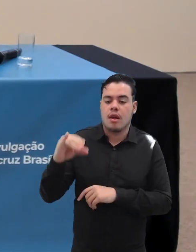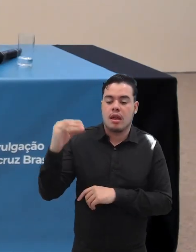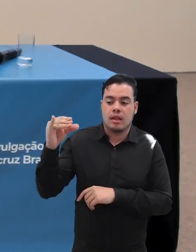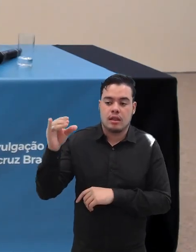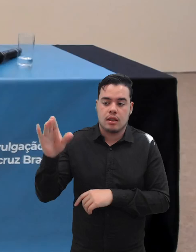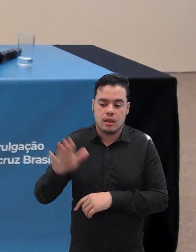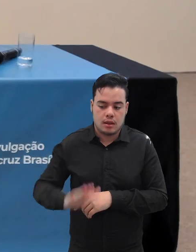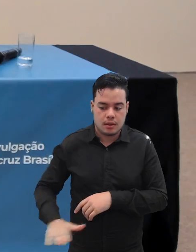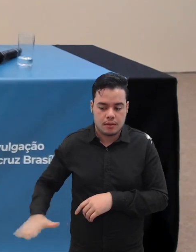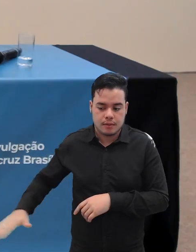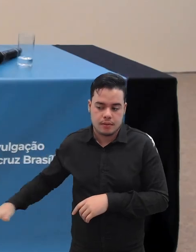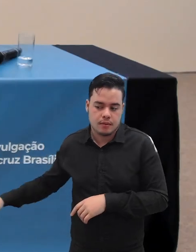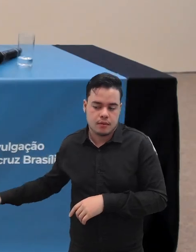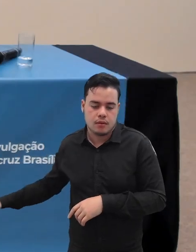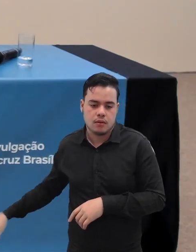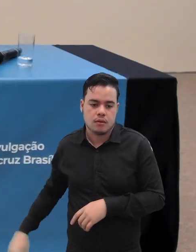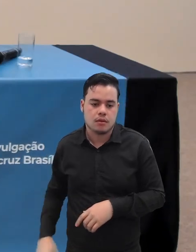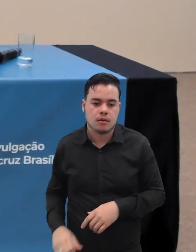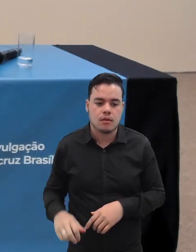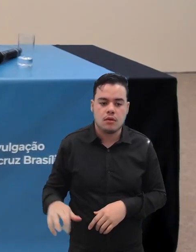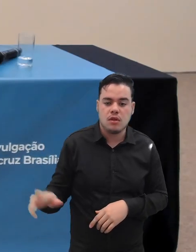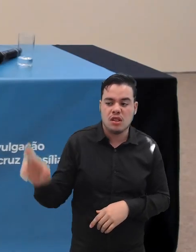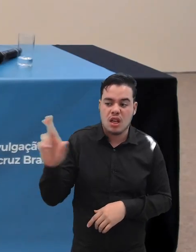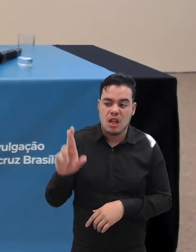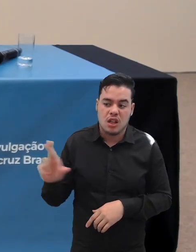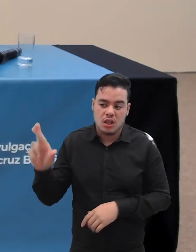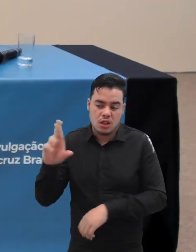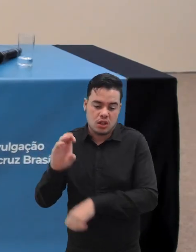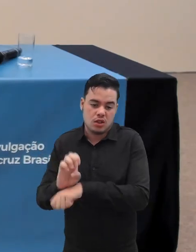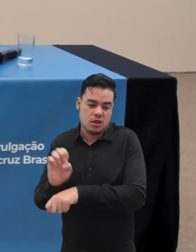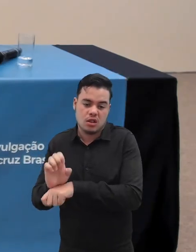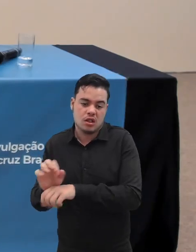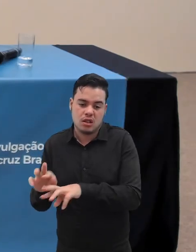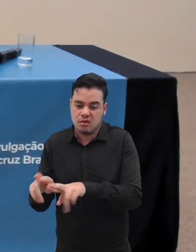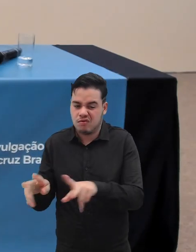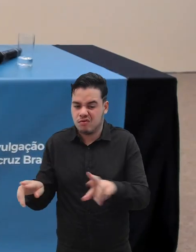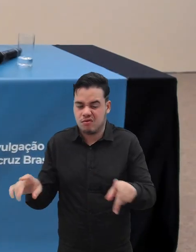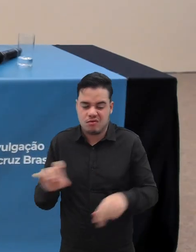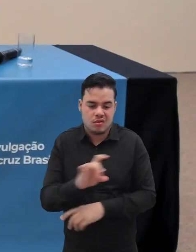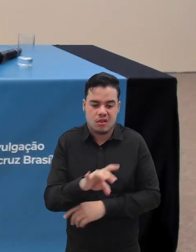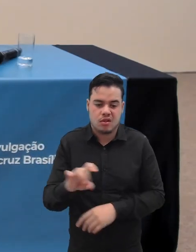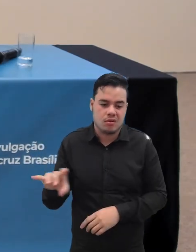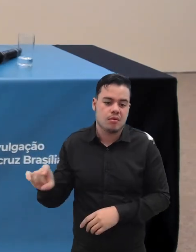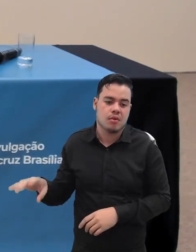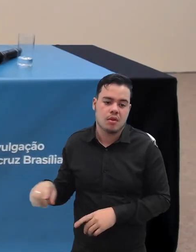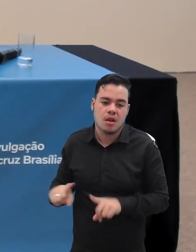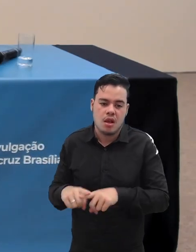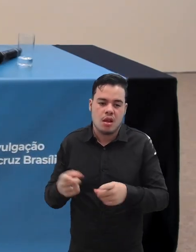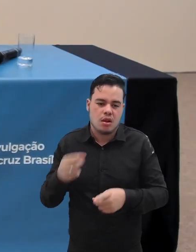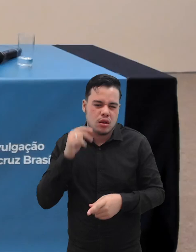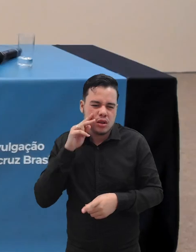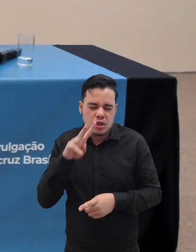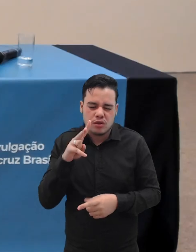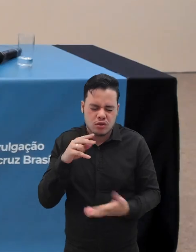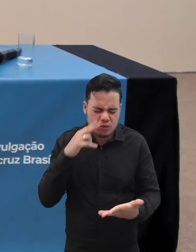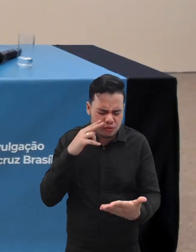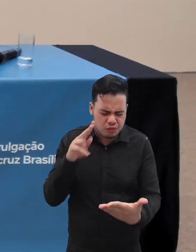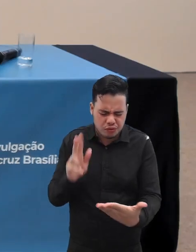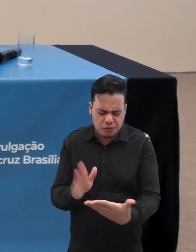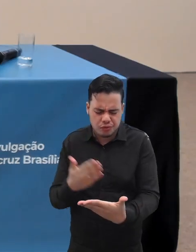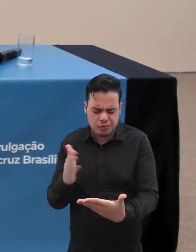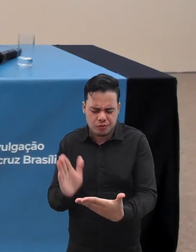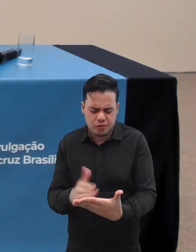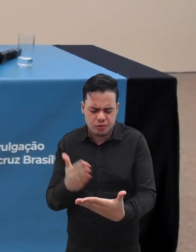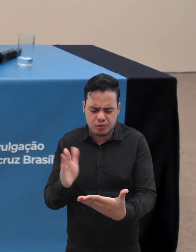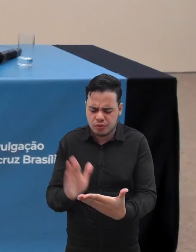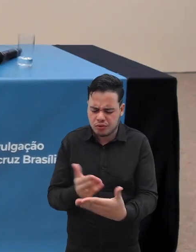entre tantas outras, regionais que existem, Amazonas, etc. e tal, mas se vocês folhearem essas revistas, que são